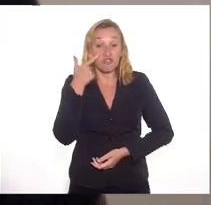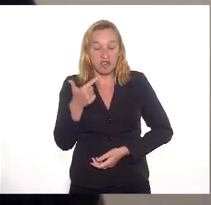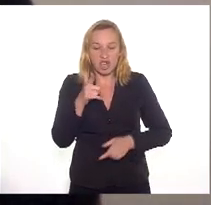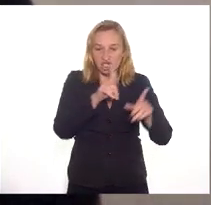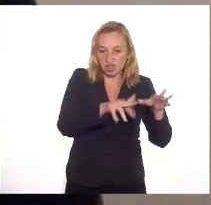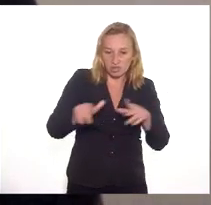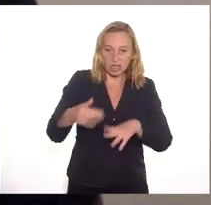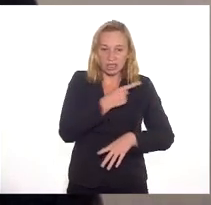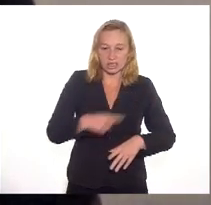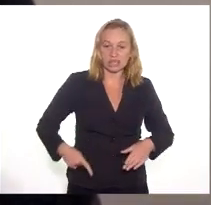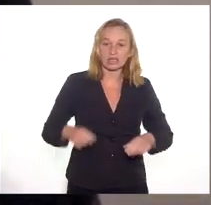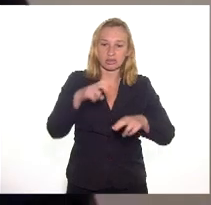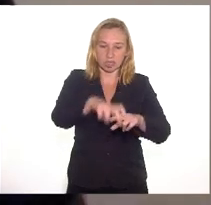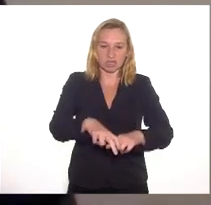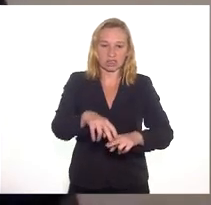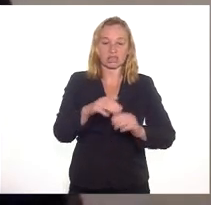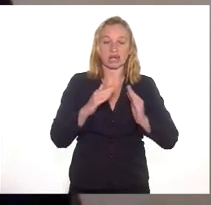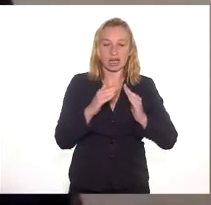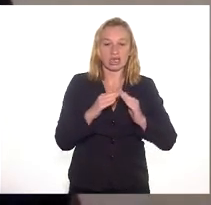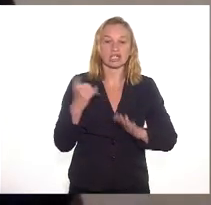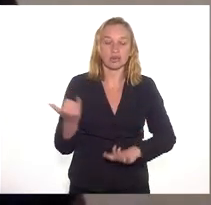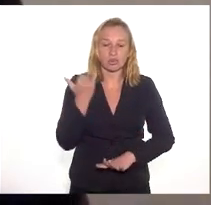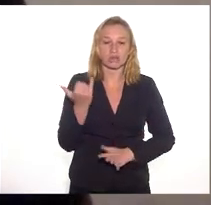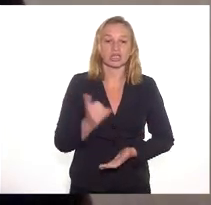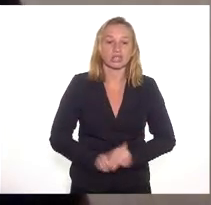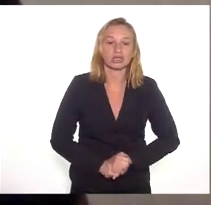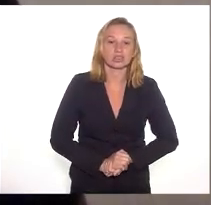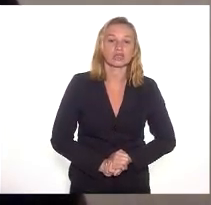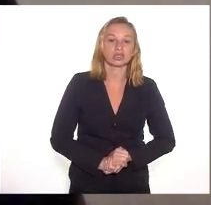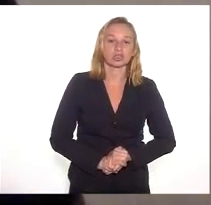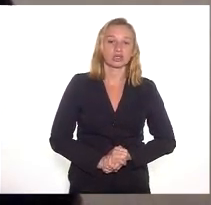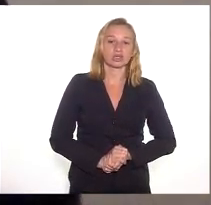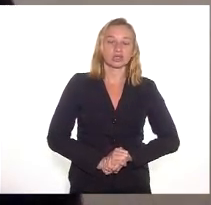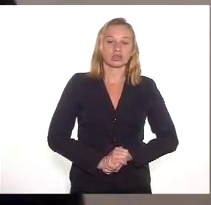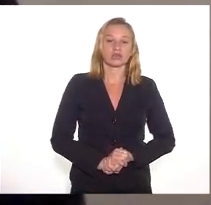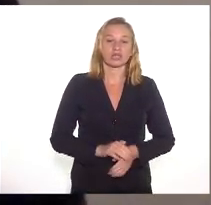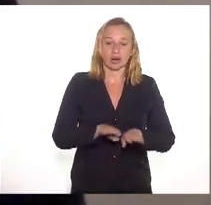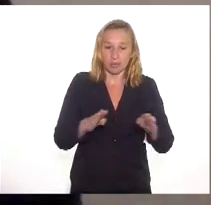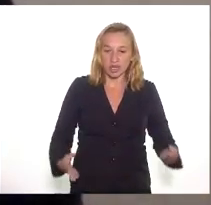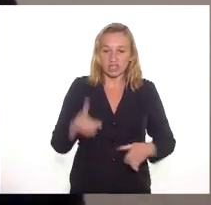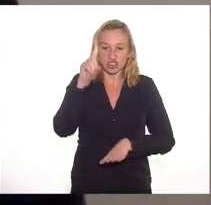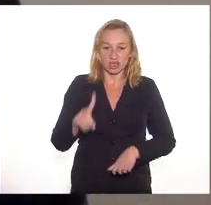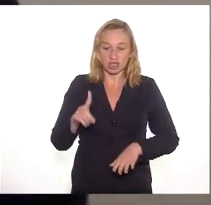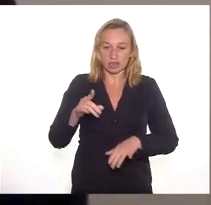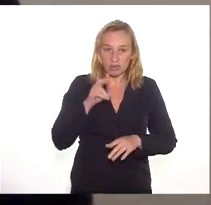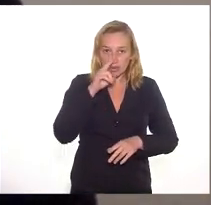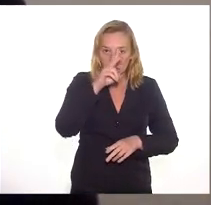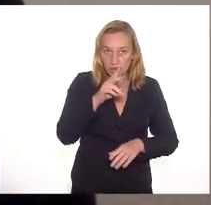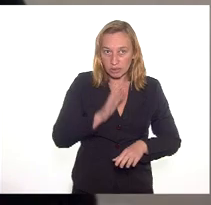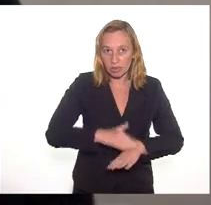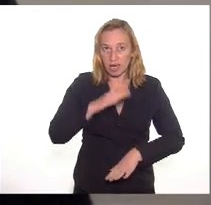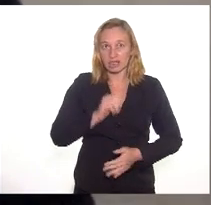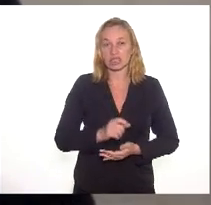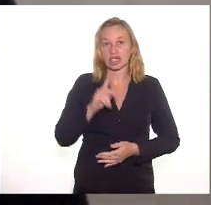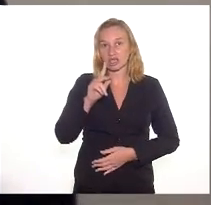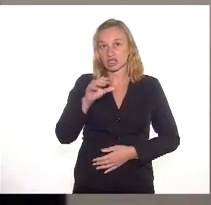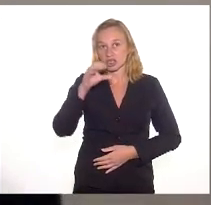na presidência da casa, né? Isso traz o processo de uma mesa diretora mais fortalecida, eventualmente Tia